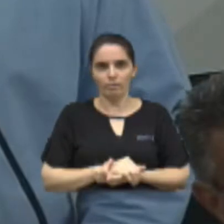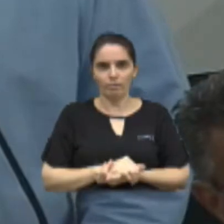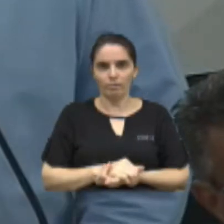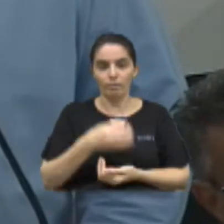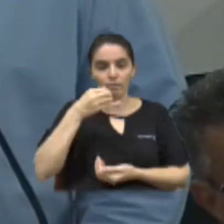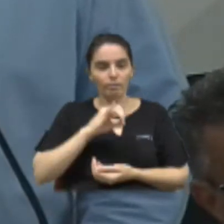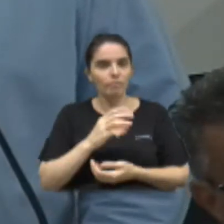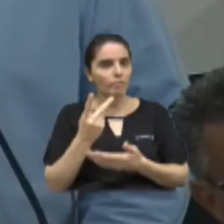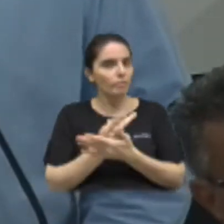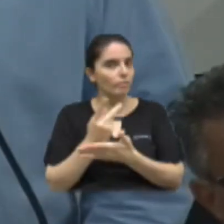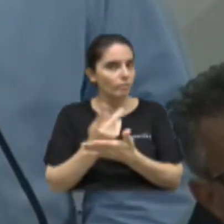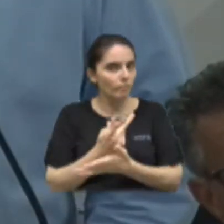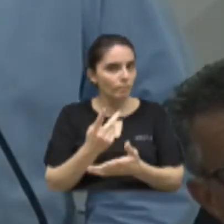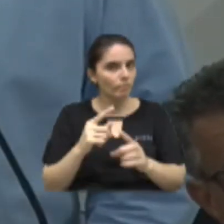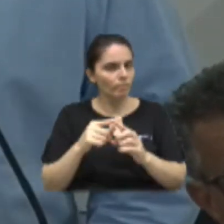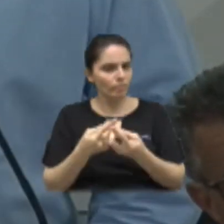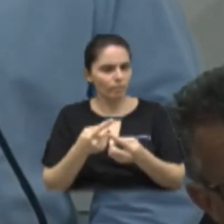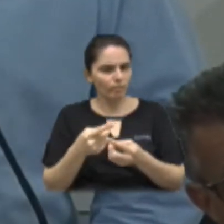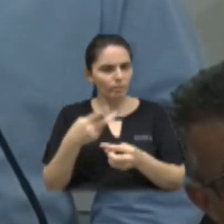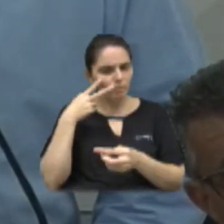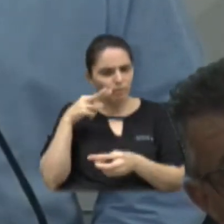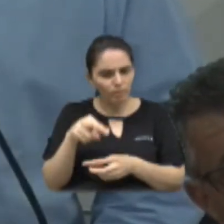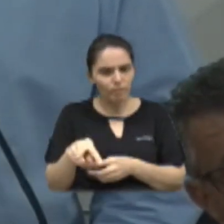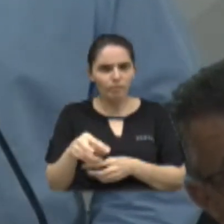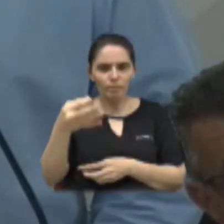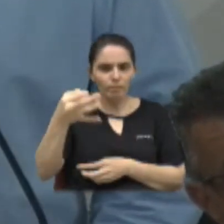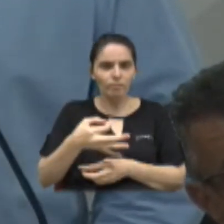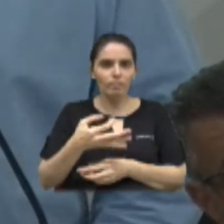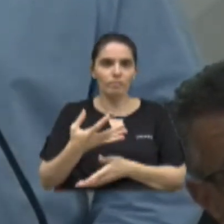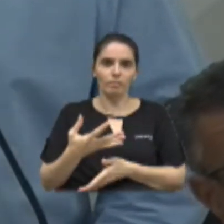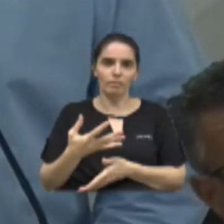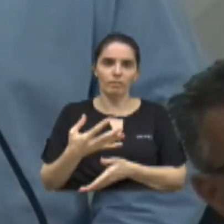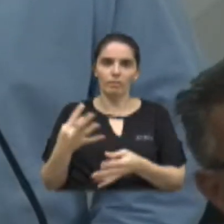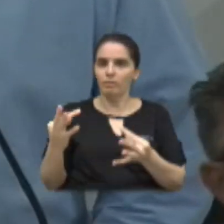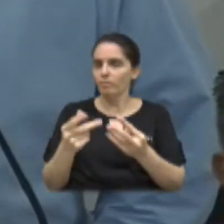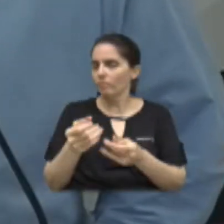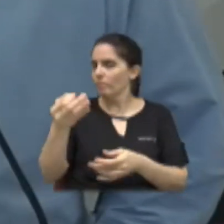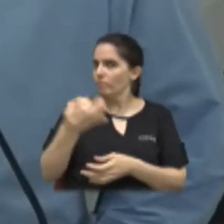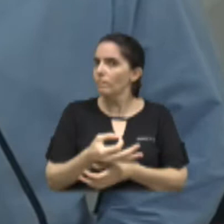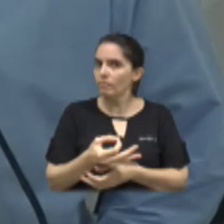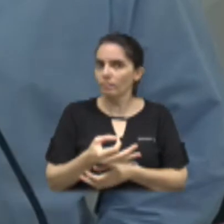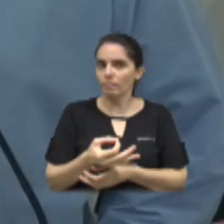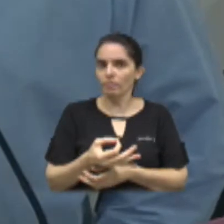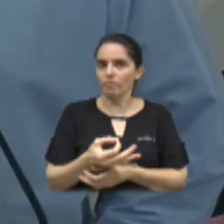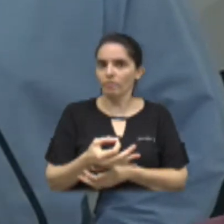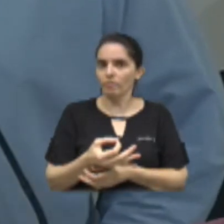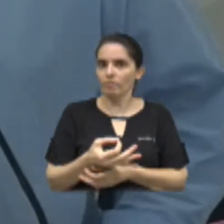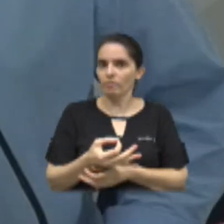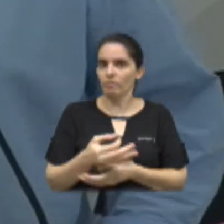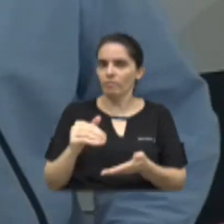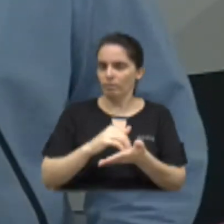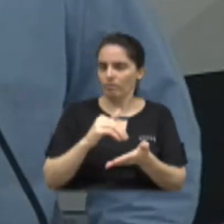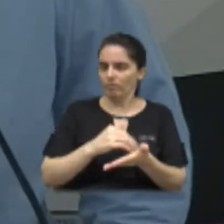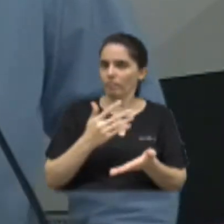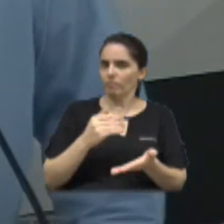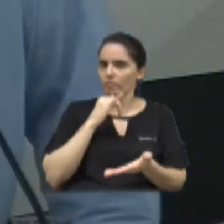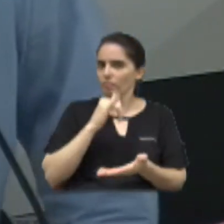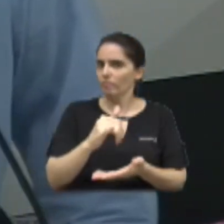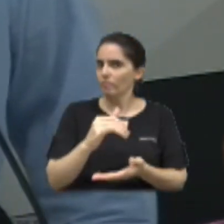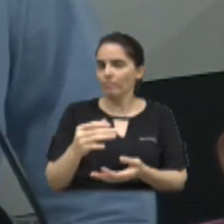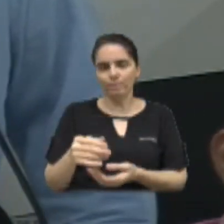sei se não há, mas averigue. Agora, chegar aqui e falar, não, está tudo certo, está tudo correto, também não dá para